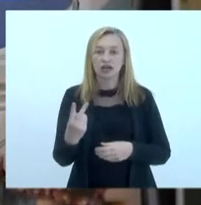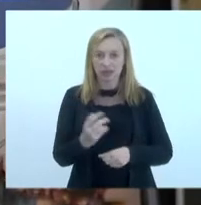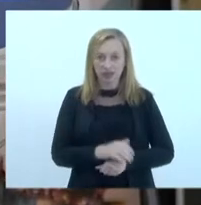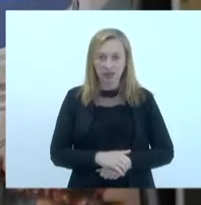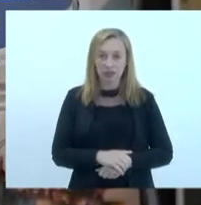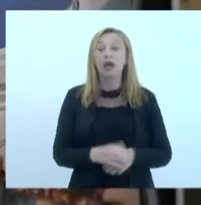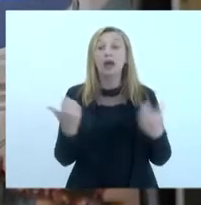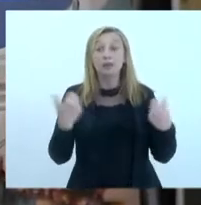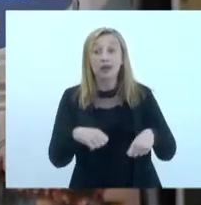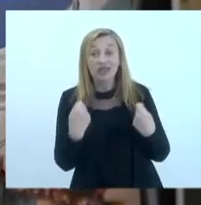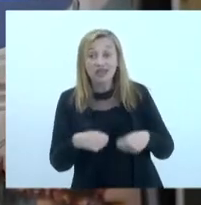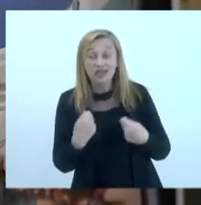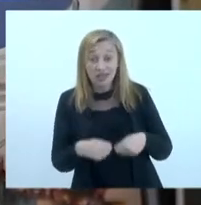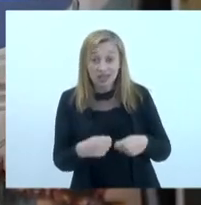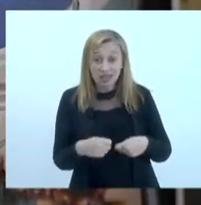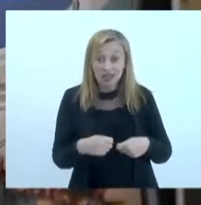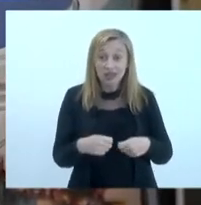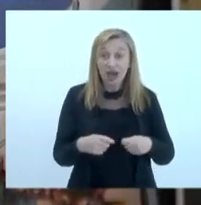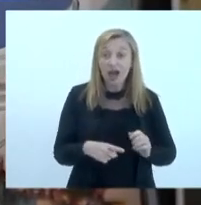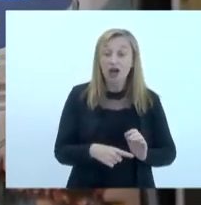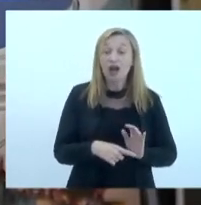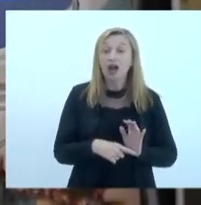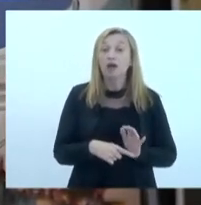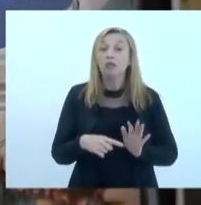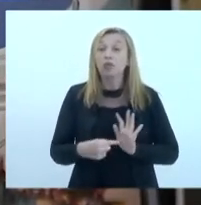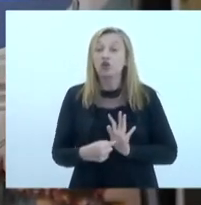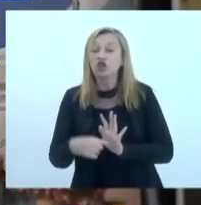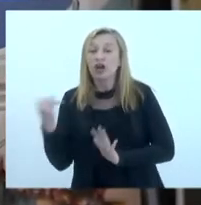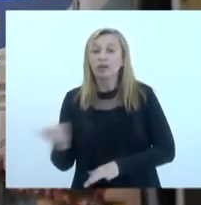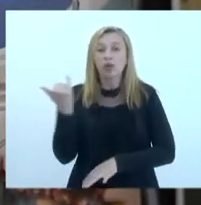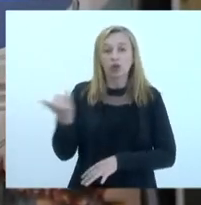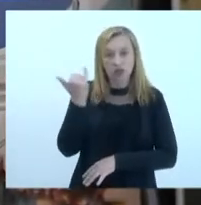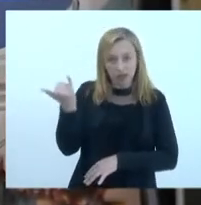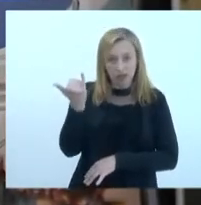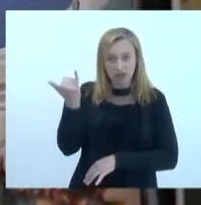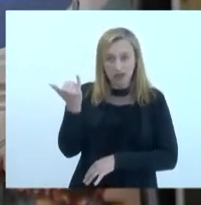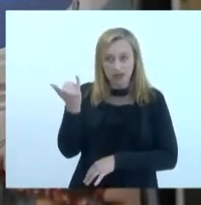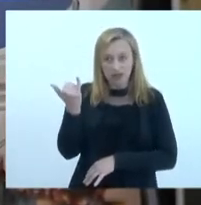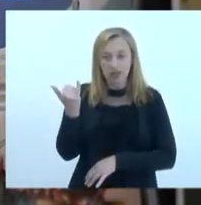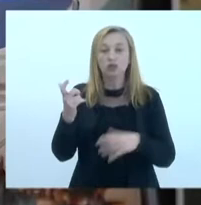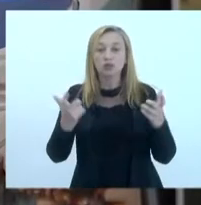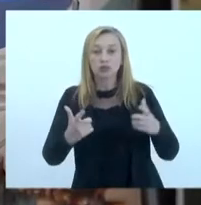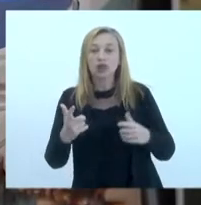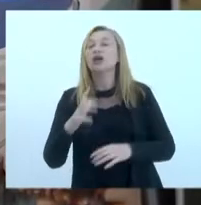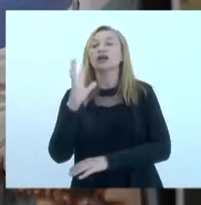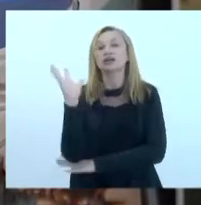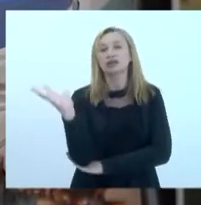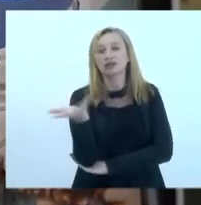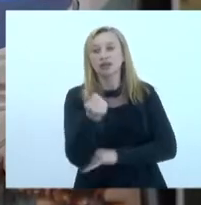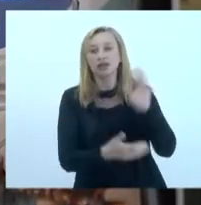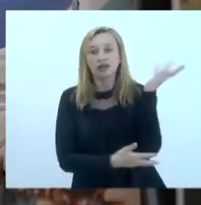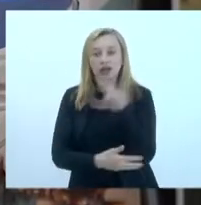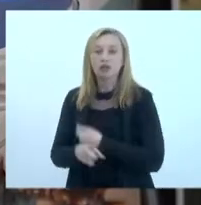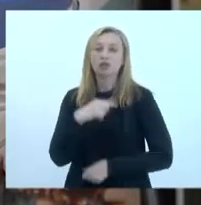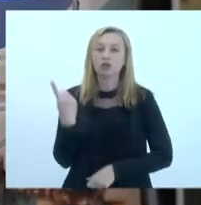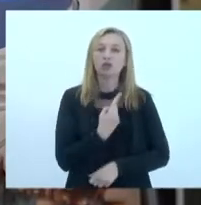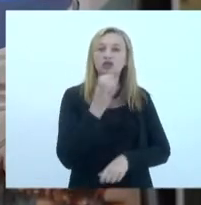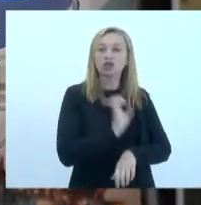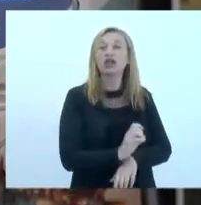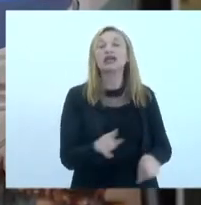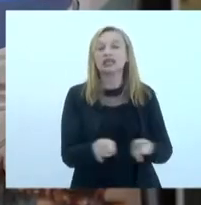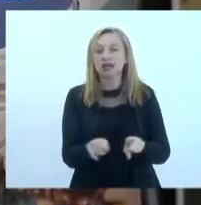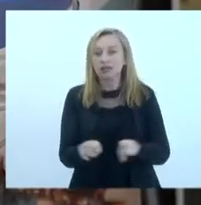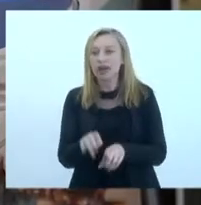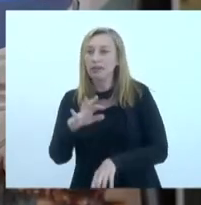A gente precisa ressignificar a importância da Mata Atlântica para o nosso estado. Também nós somos a